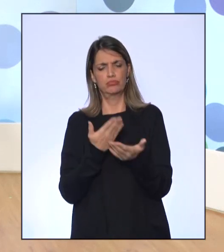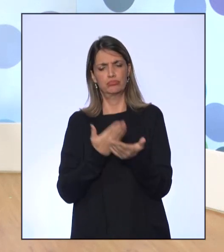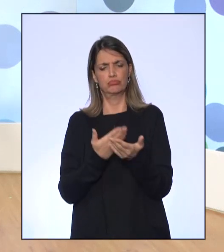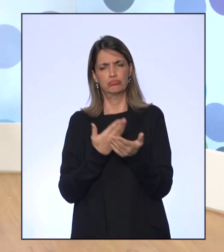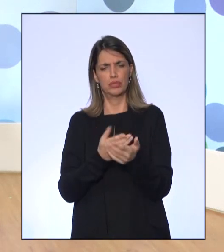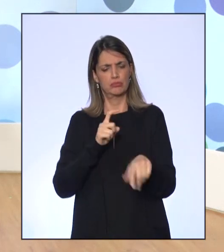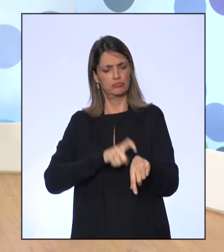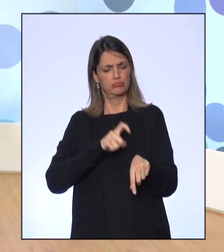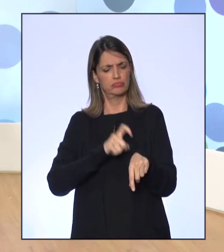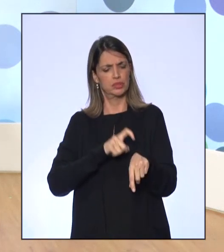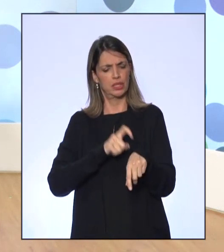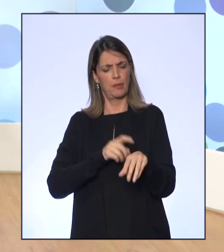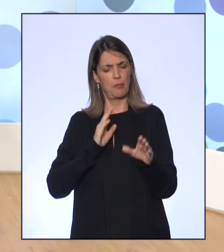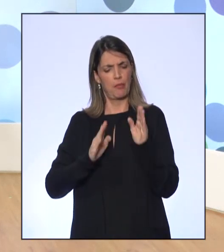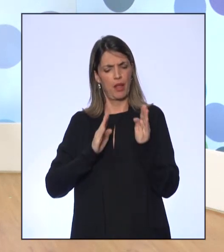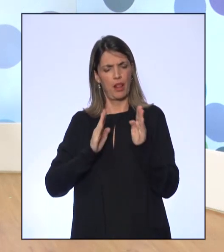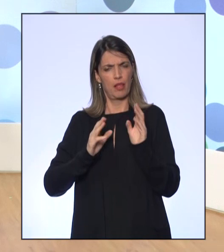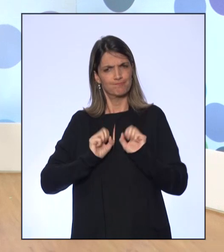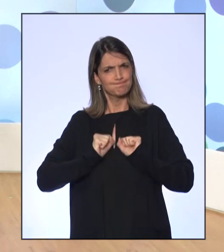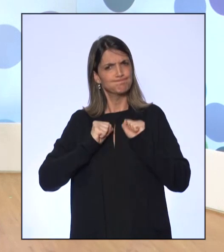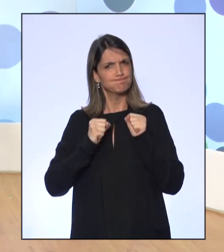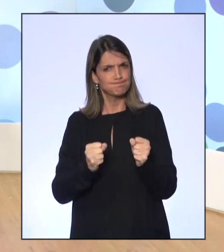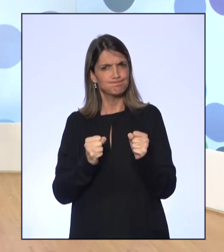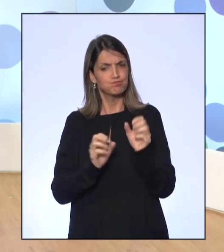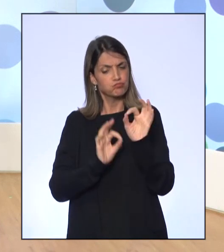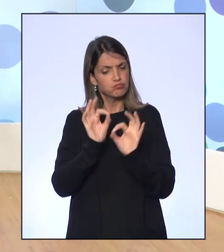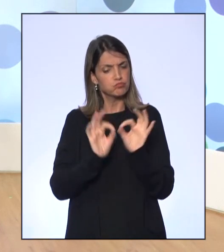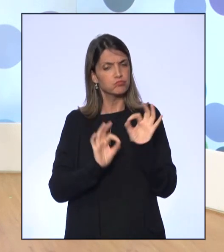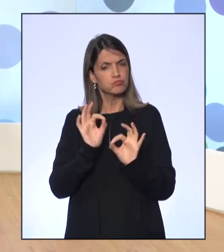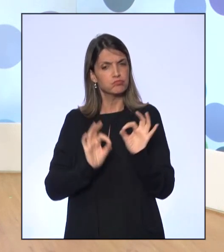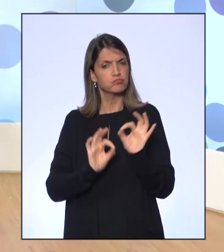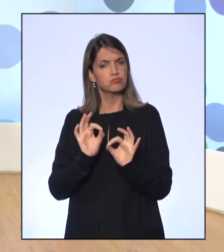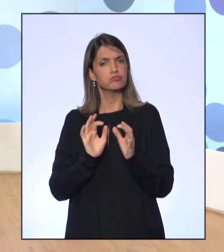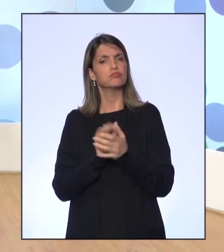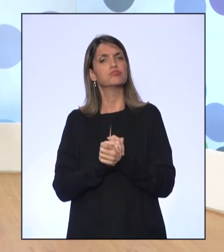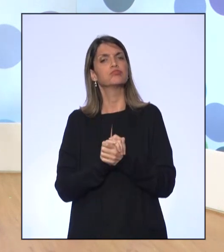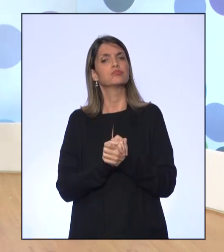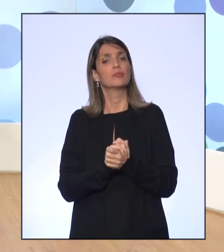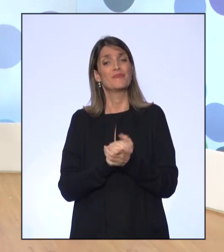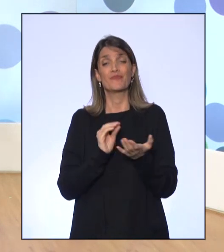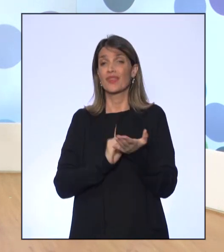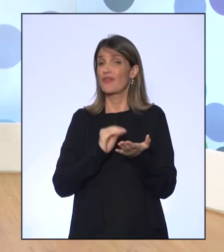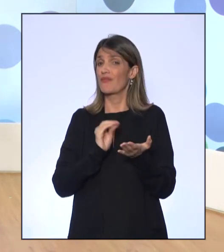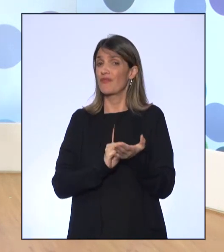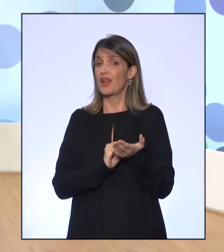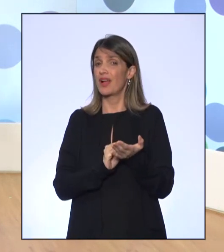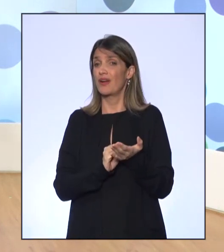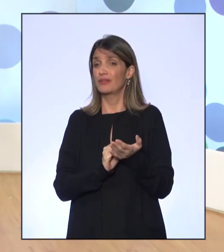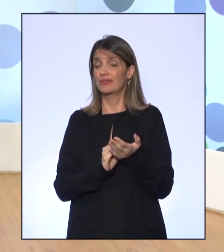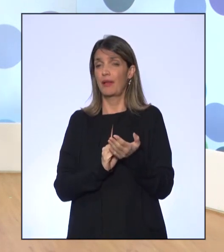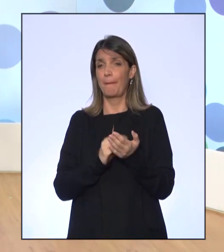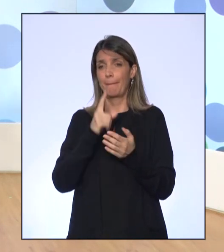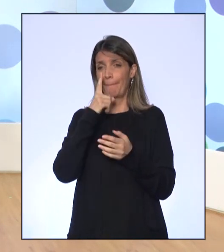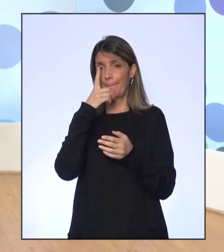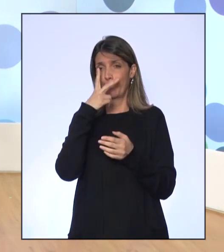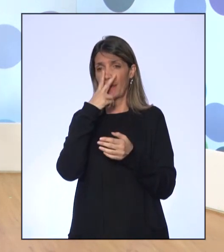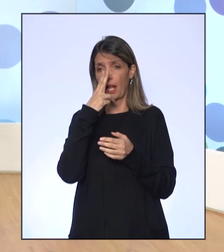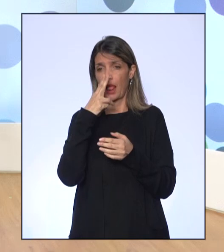tempo para estudar, se organizar. Eu acho que falta muita organização, né? Os alunos se sentem perdidos, mas